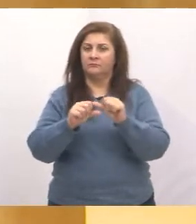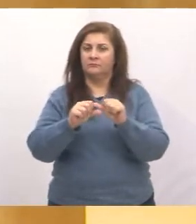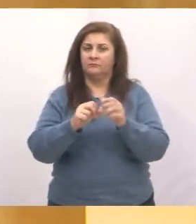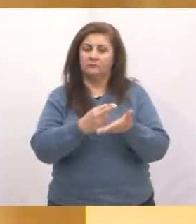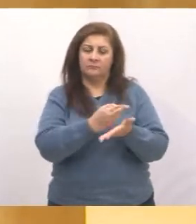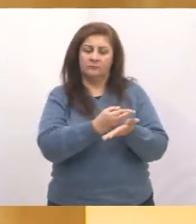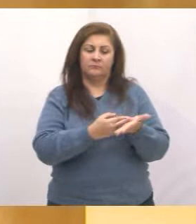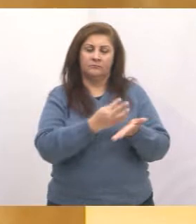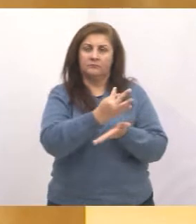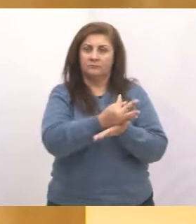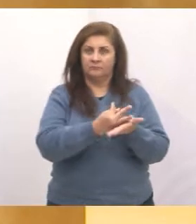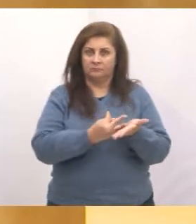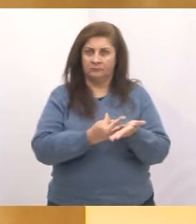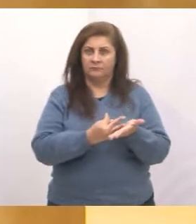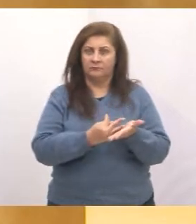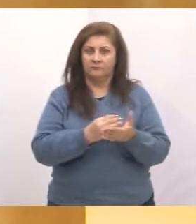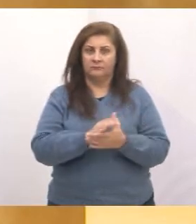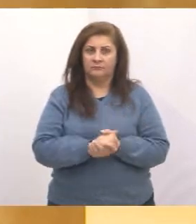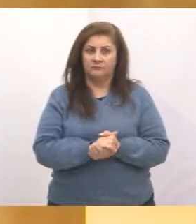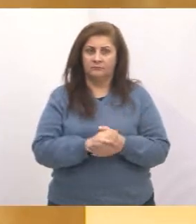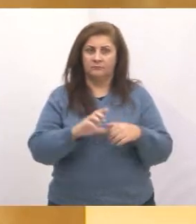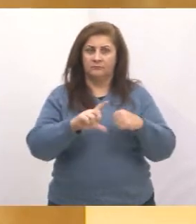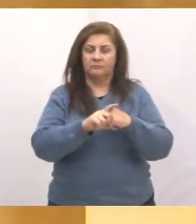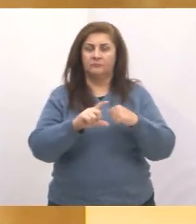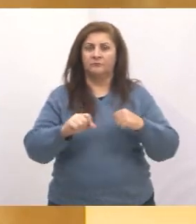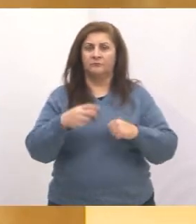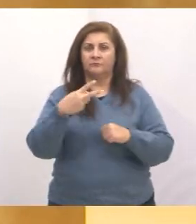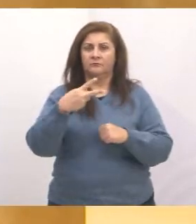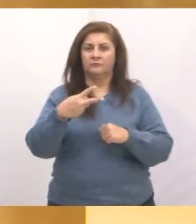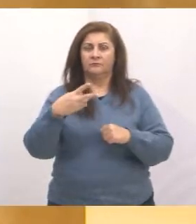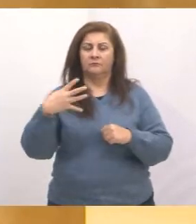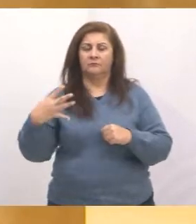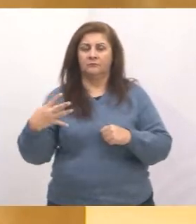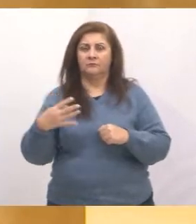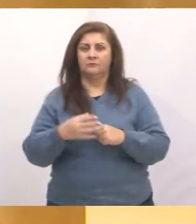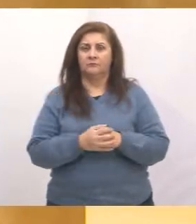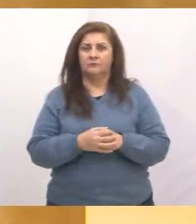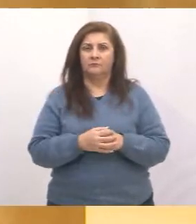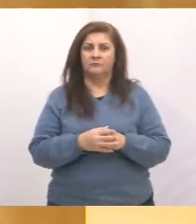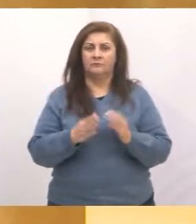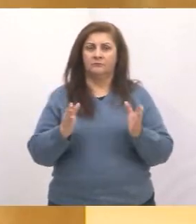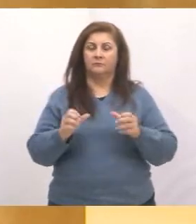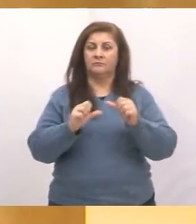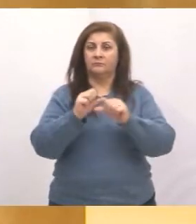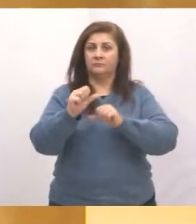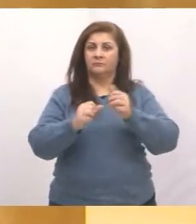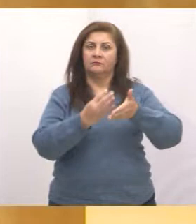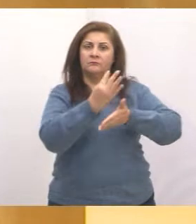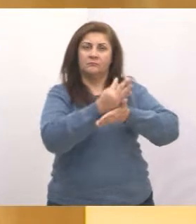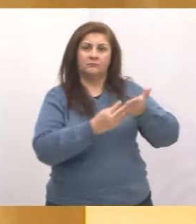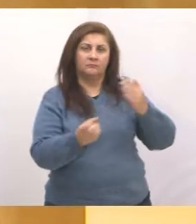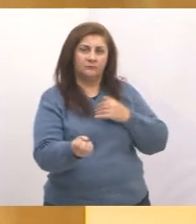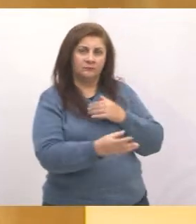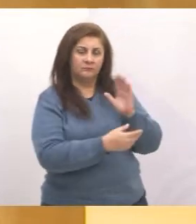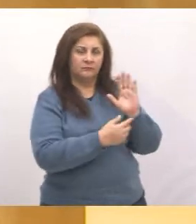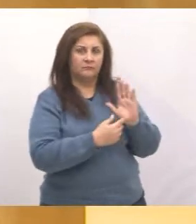artigo 24E, parágrafo 1º, que passa a vigorar com a seguinte redação.